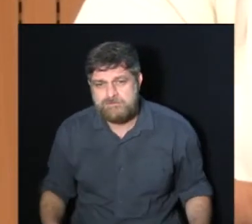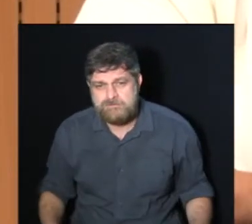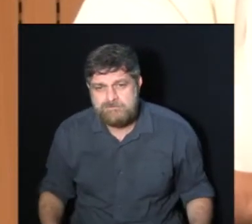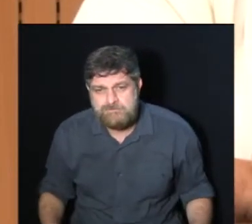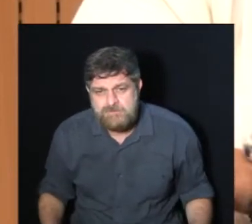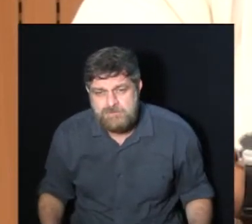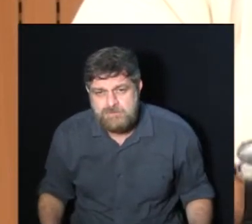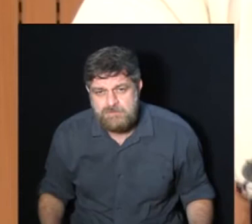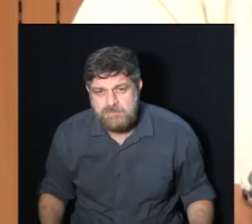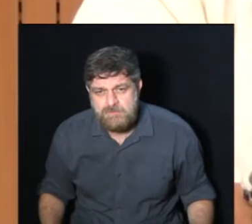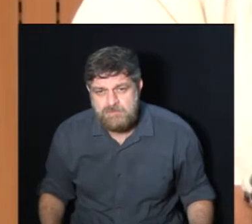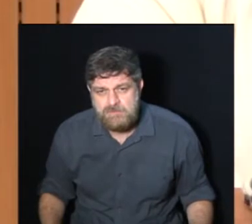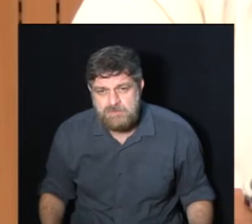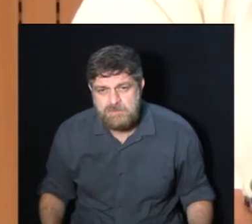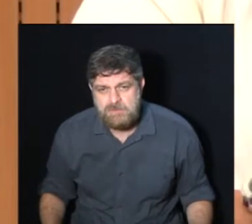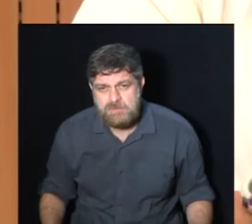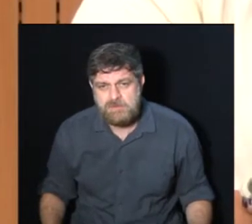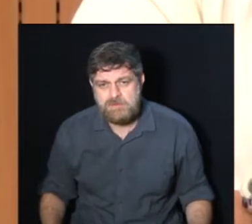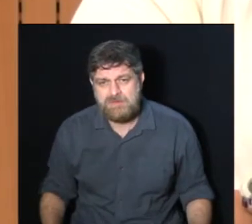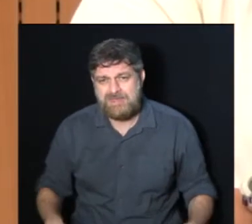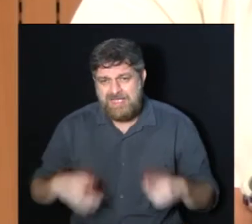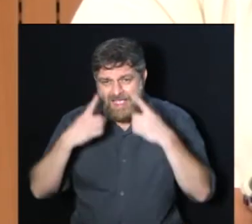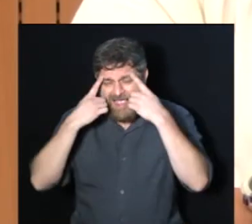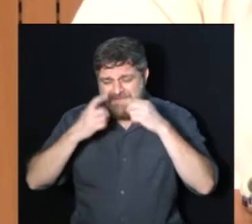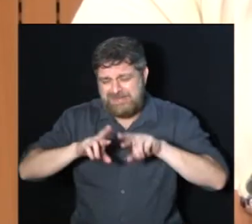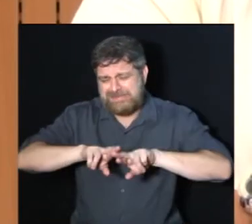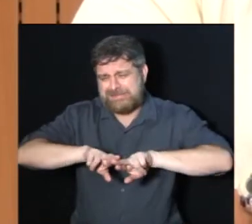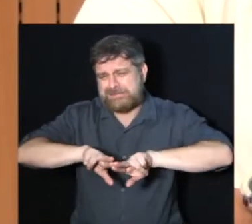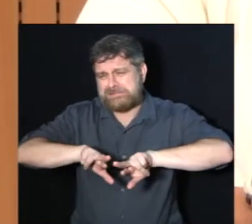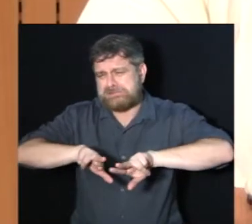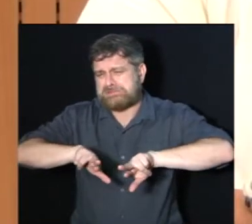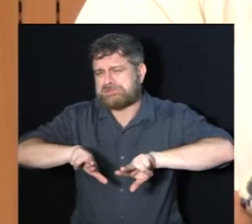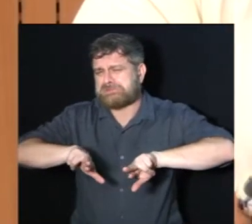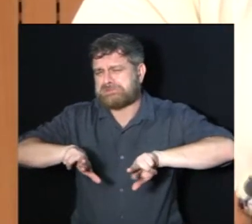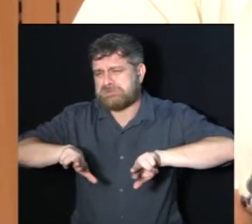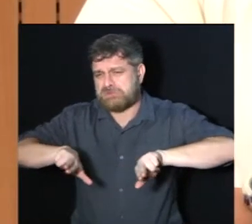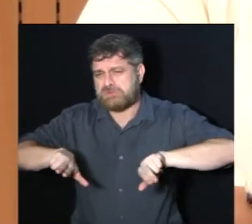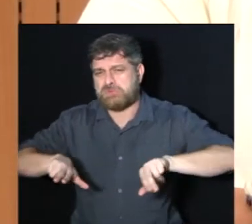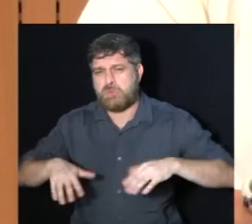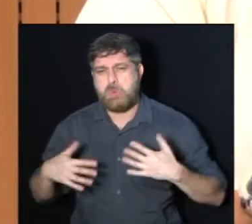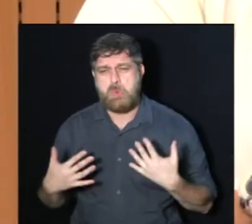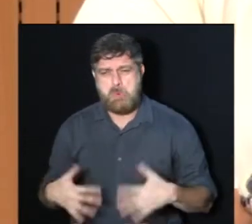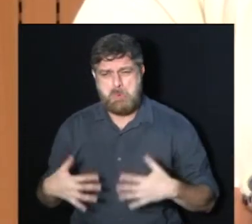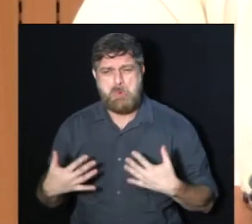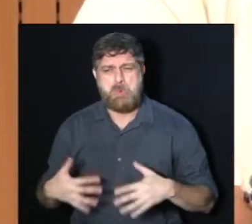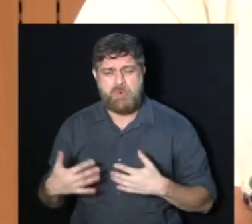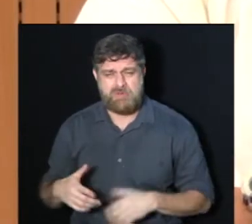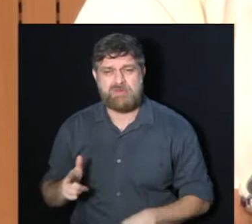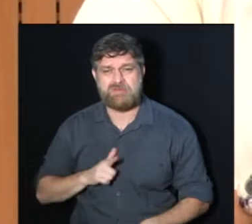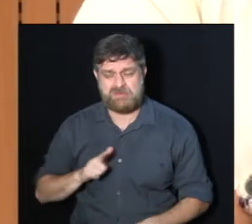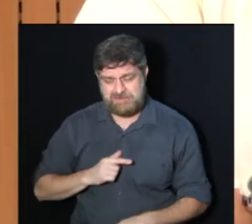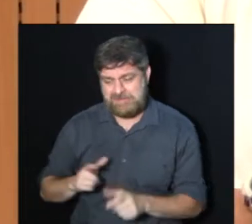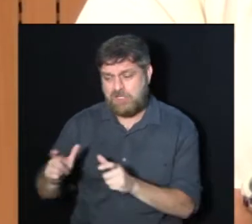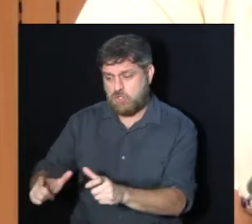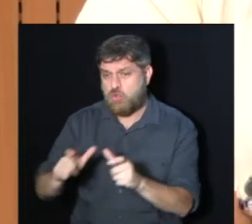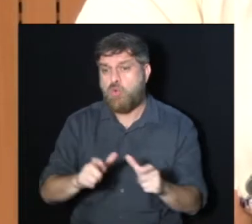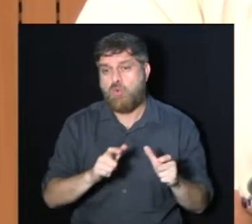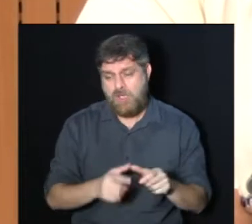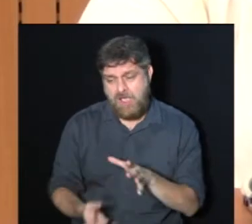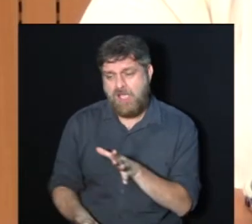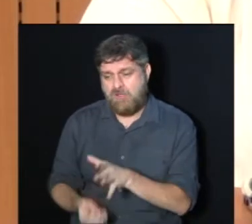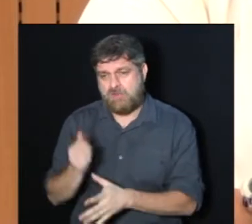tem todas as violências em todos os lugares.